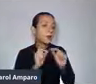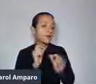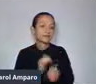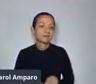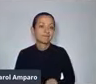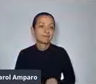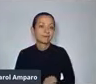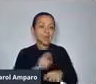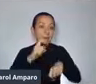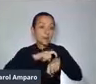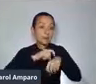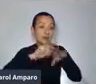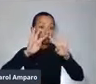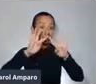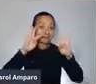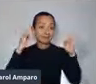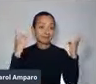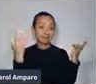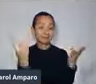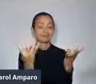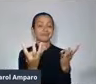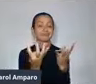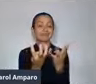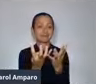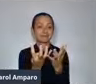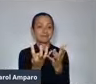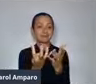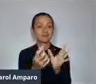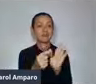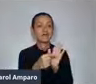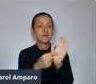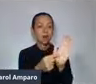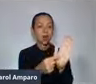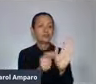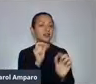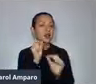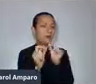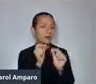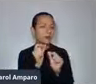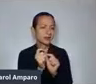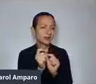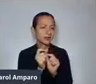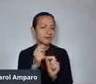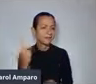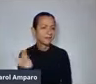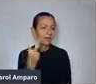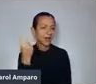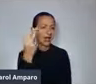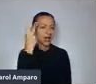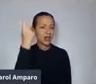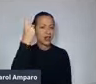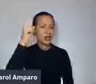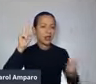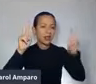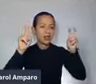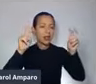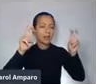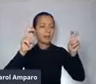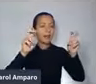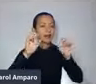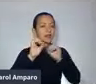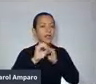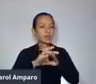nessa roda aqui que eu vou mostrar para vocês o valor do educar. Quanto mais educado eu